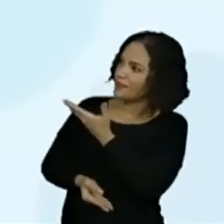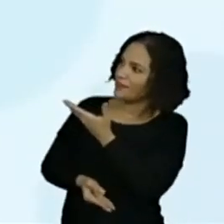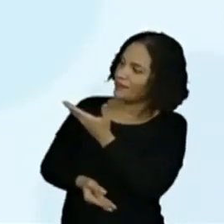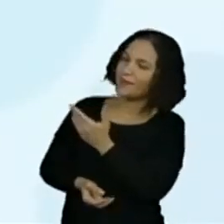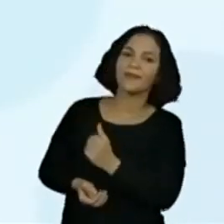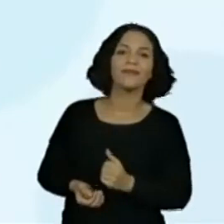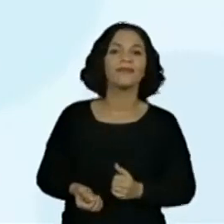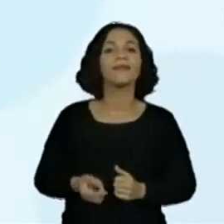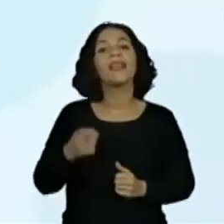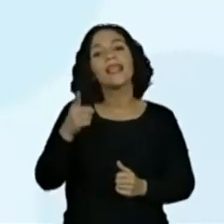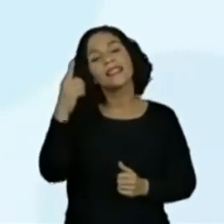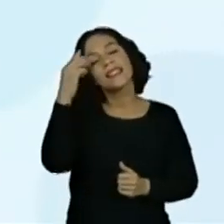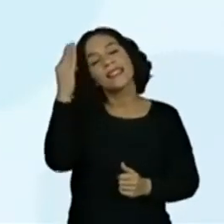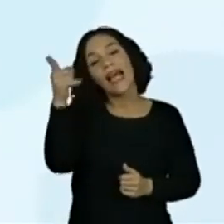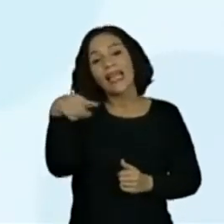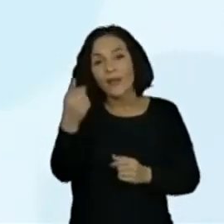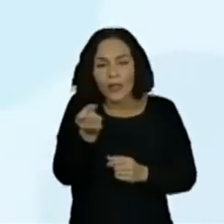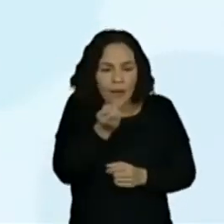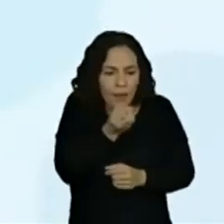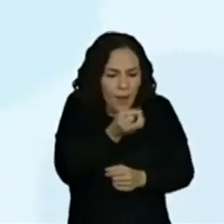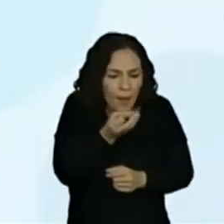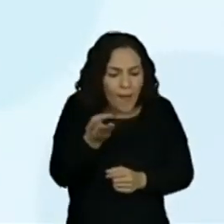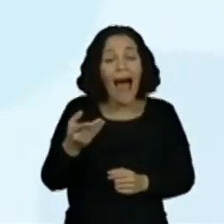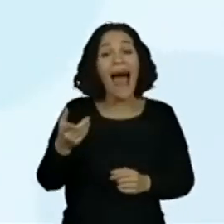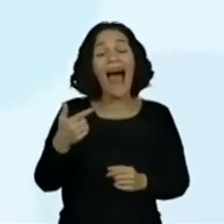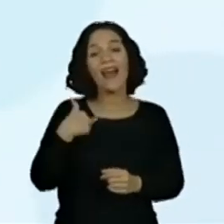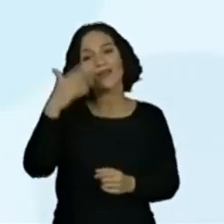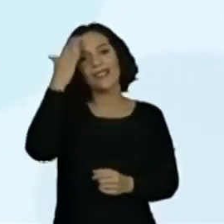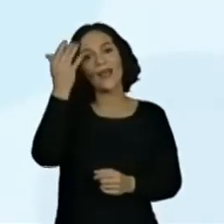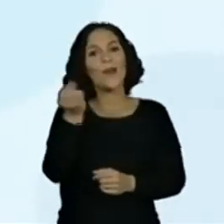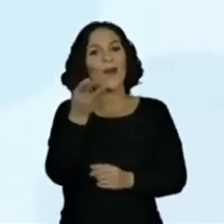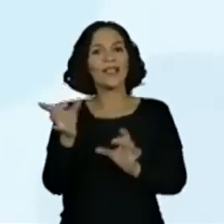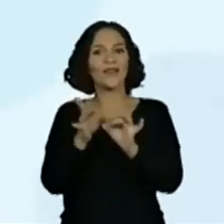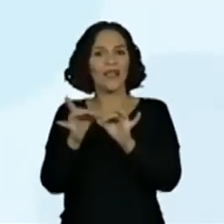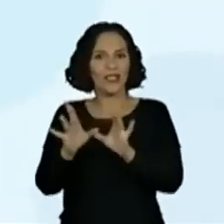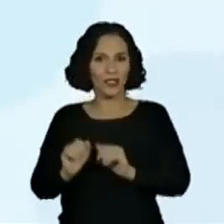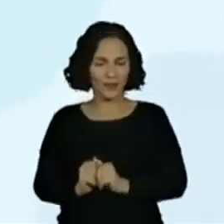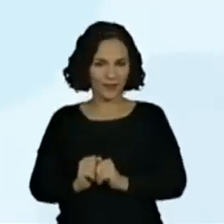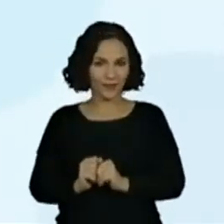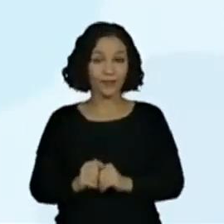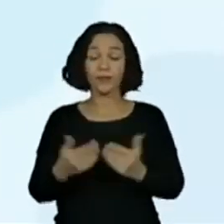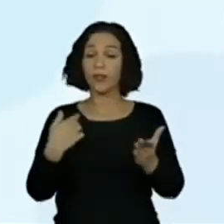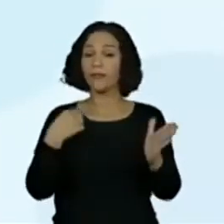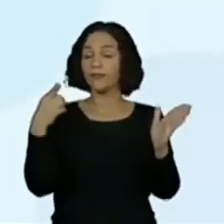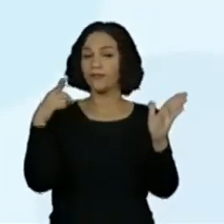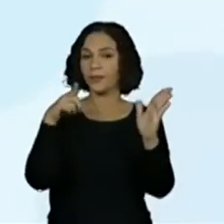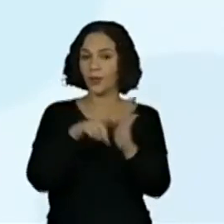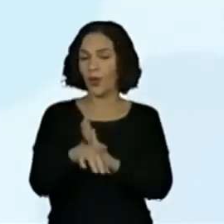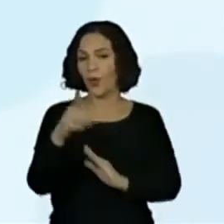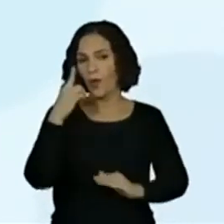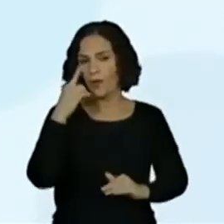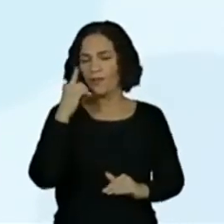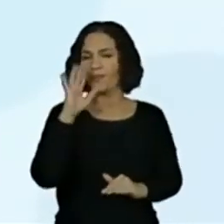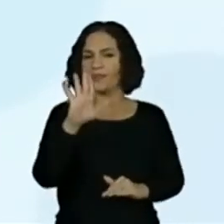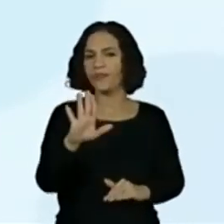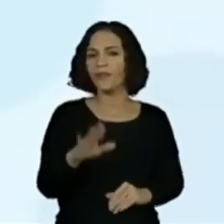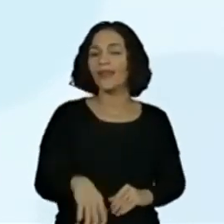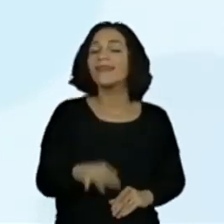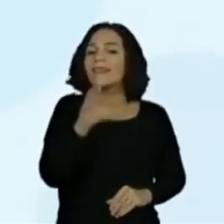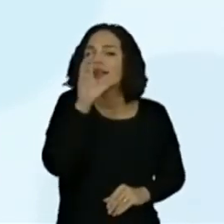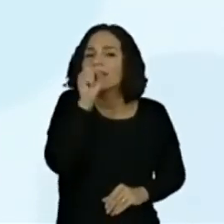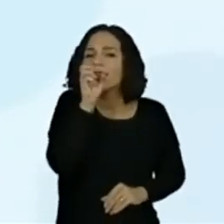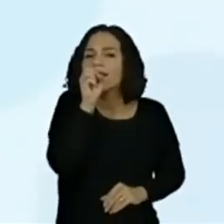de marcação para cada balão que ele vende. Primeira pergunta, quantos balões foram vendidos